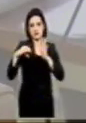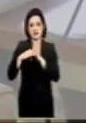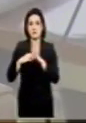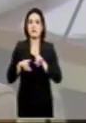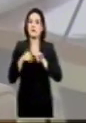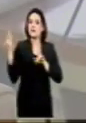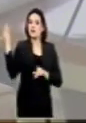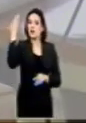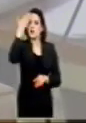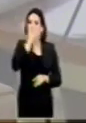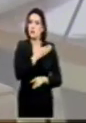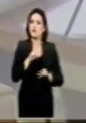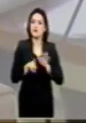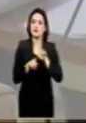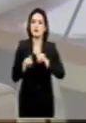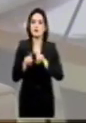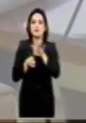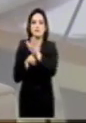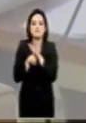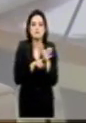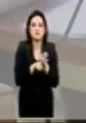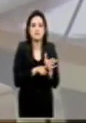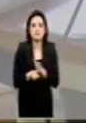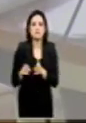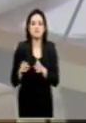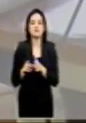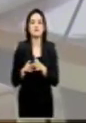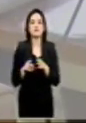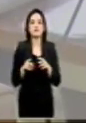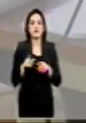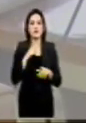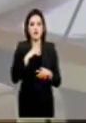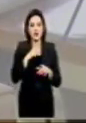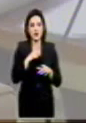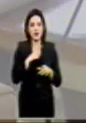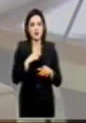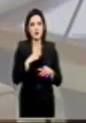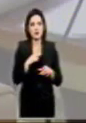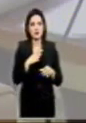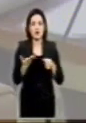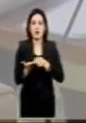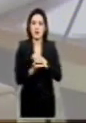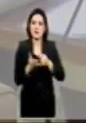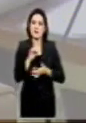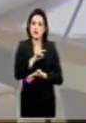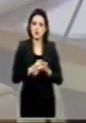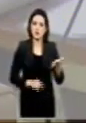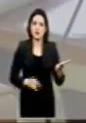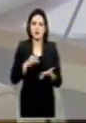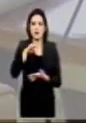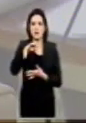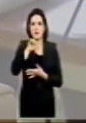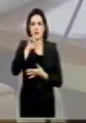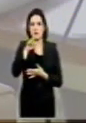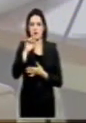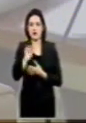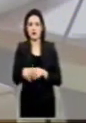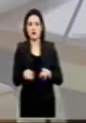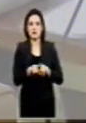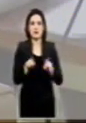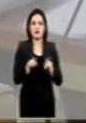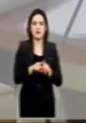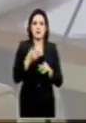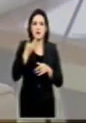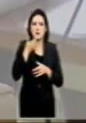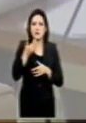realização das varreduras encontra aparente respaldo documental, memorandos, solicitação de diárias e passagens, relatórios de